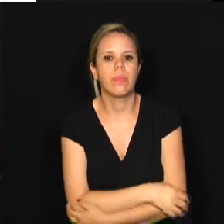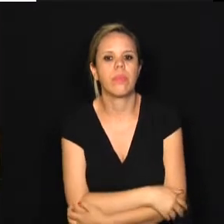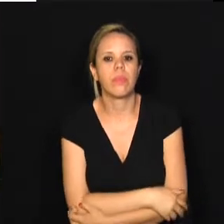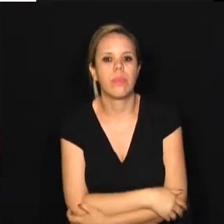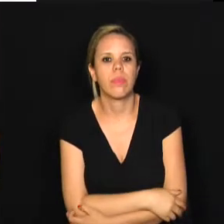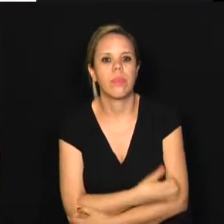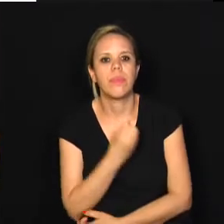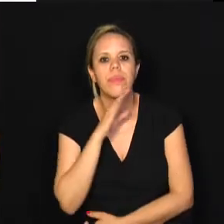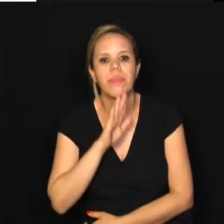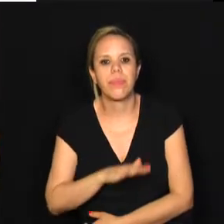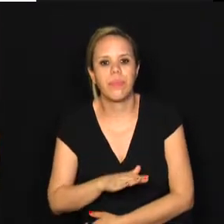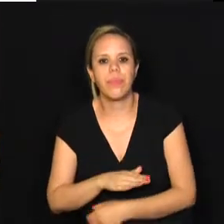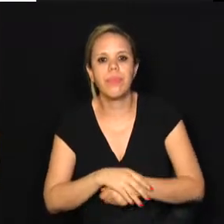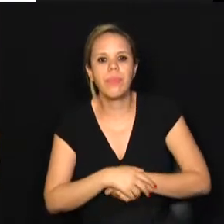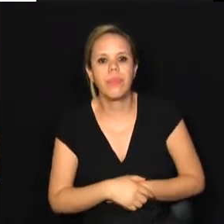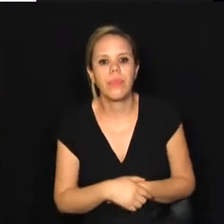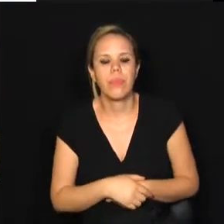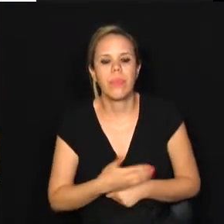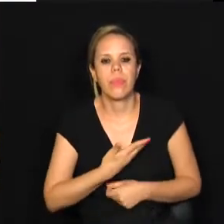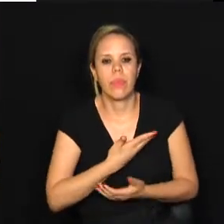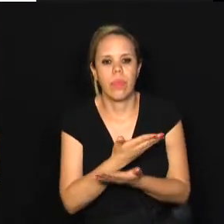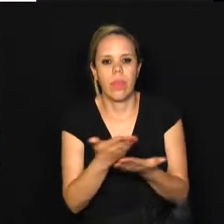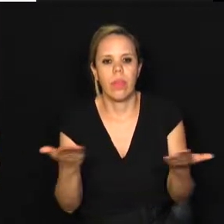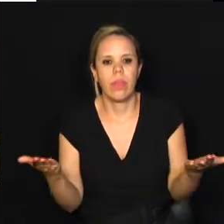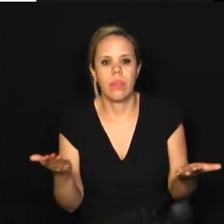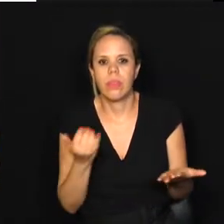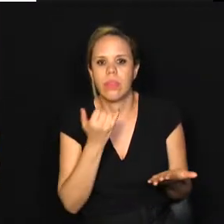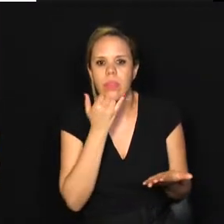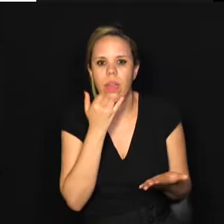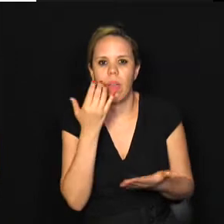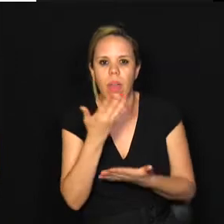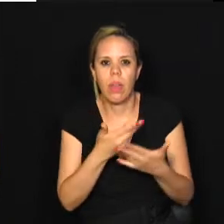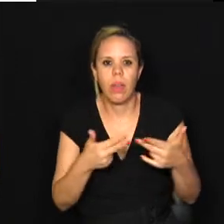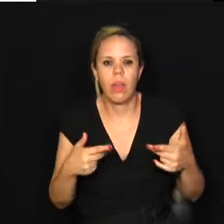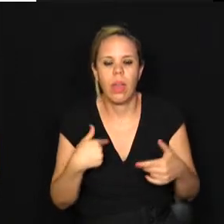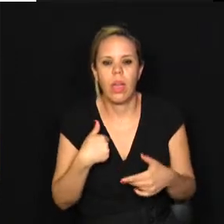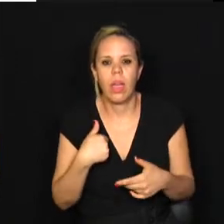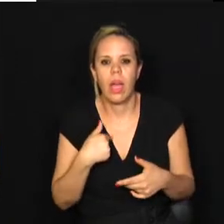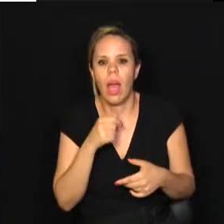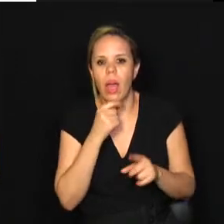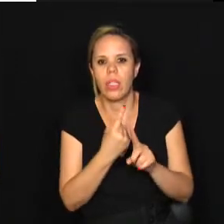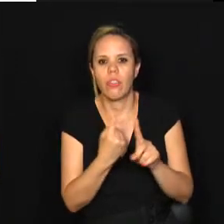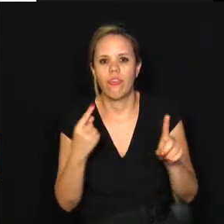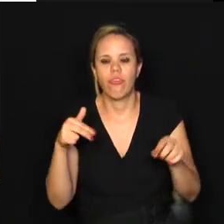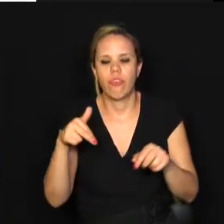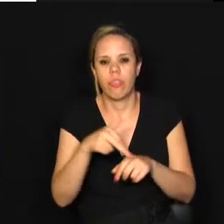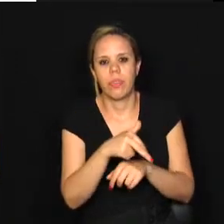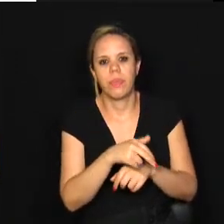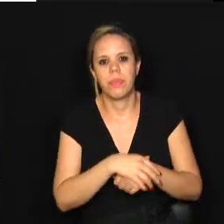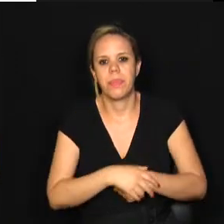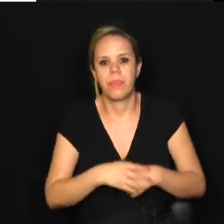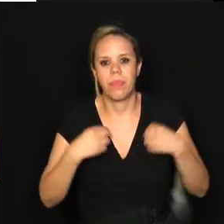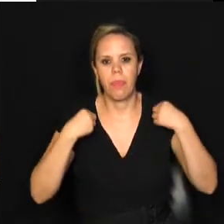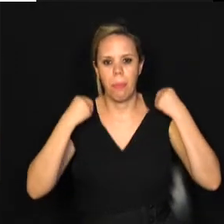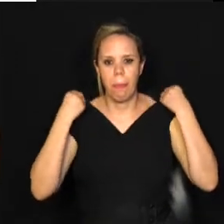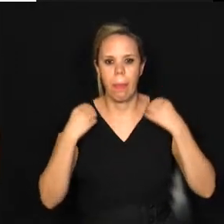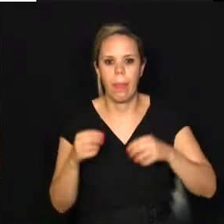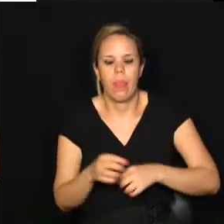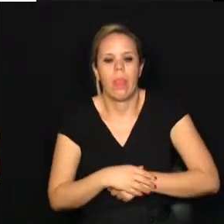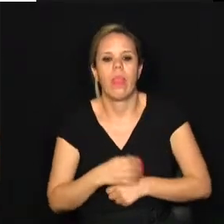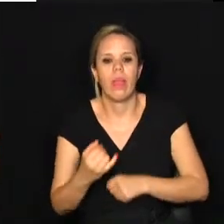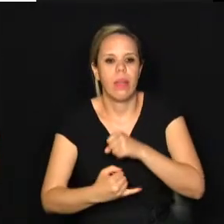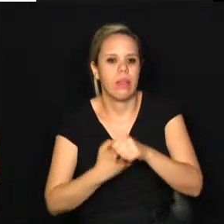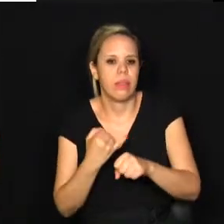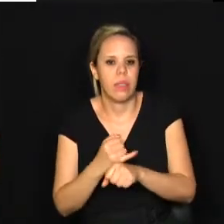Boa tarde aos companheiros. Desculpa alguns transtornos aí, que eu estava me deslocando ainda e acabou a internet